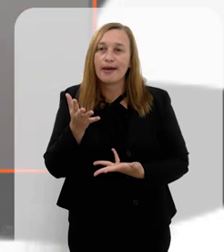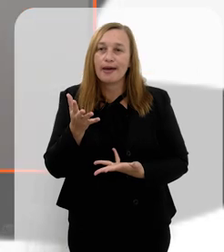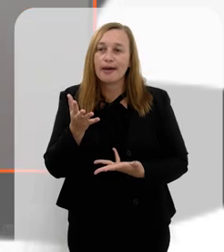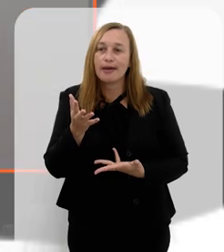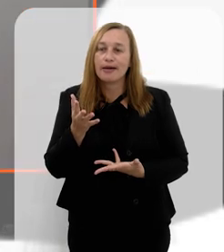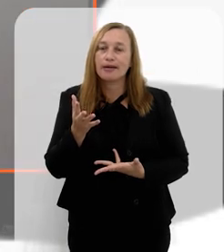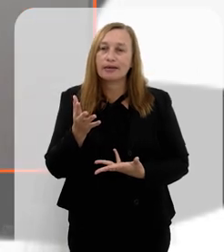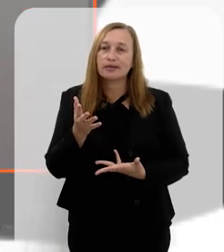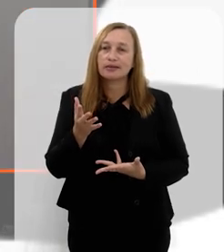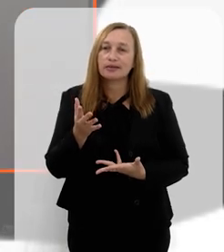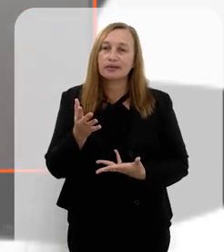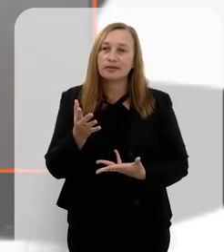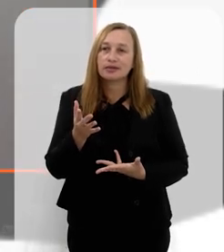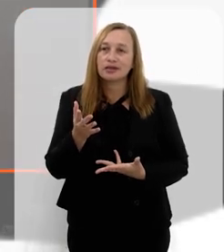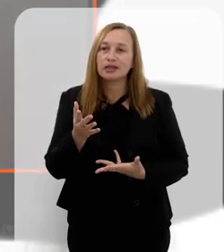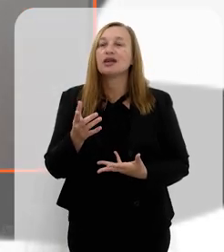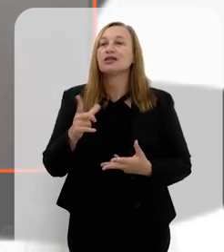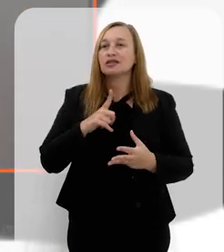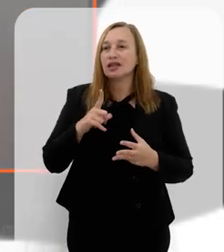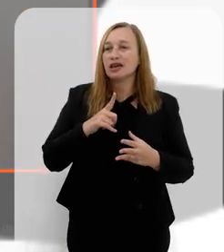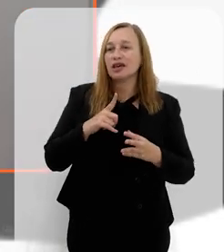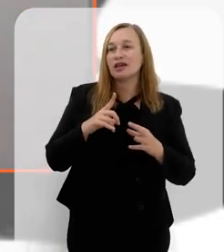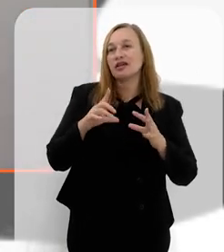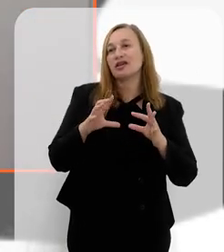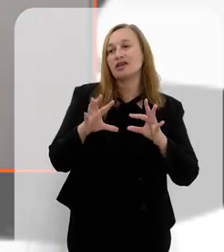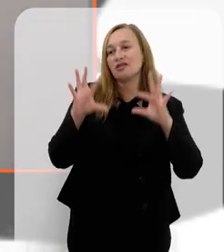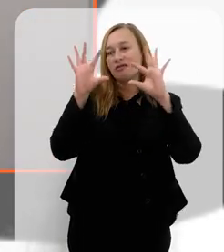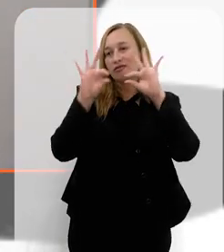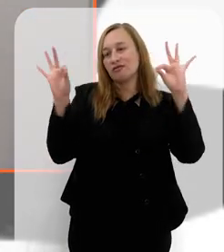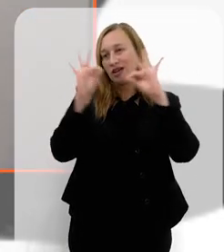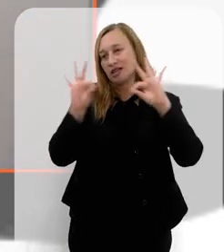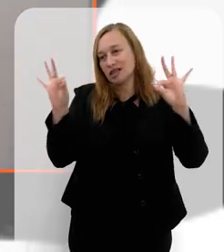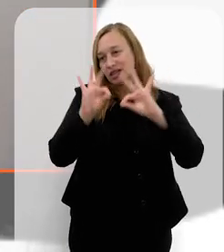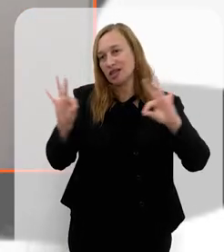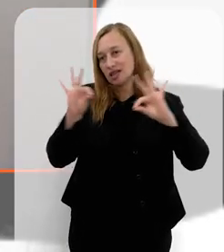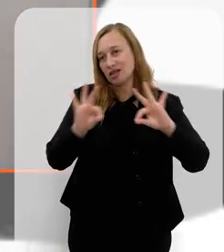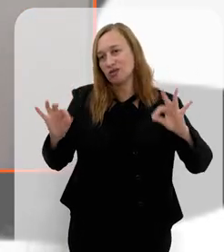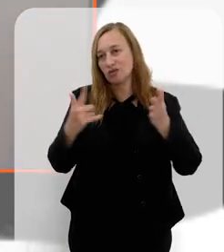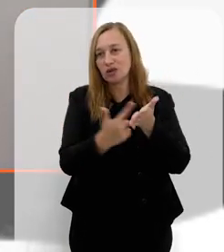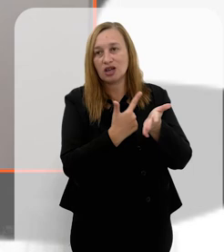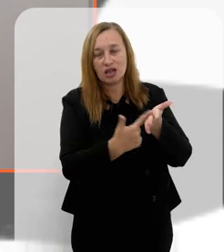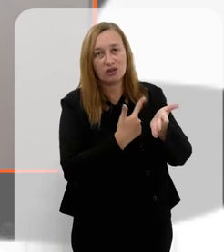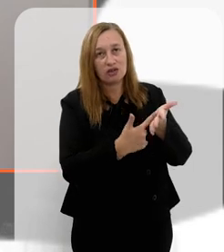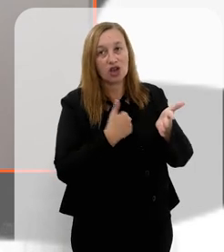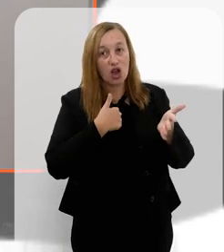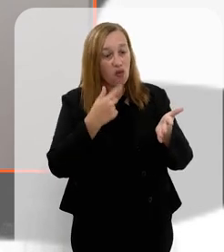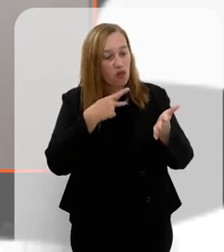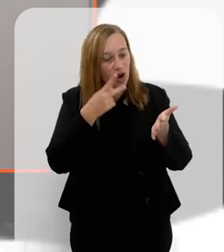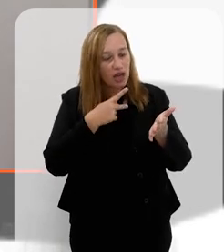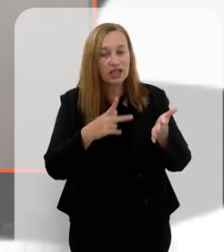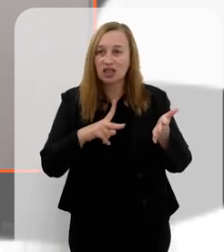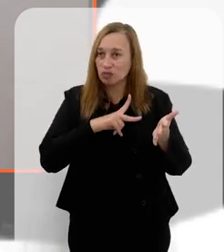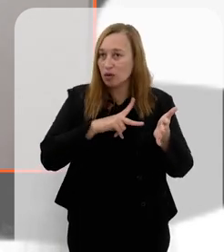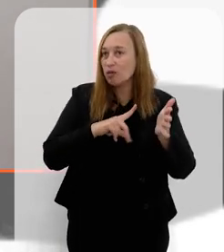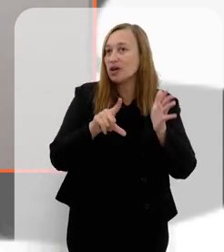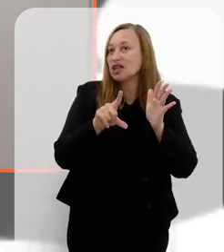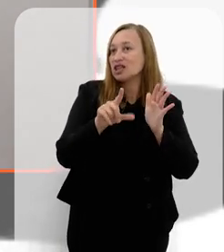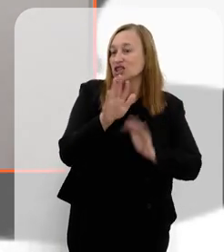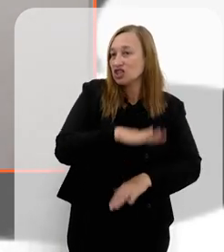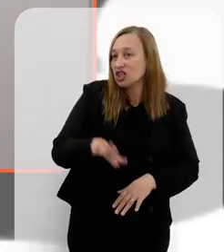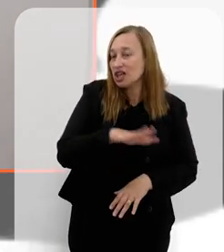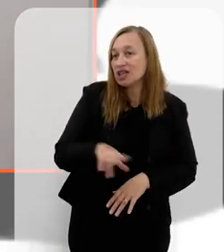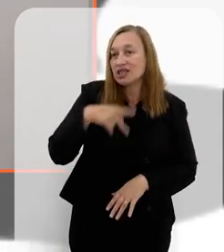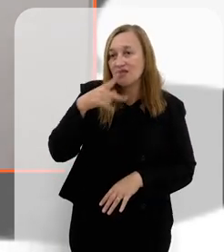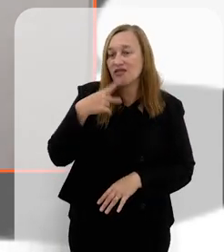assim. É, inclusive, tem trechos aqui que depois eu vou ler para vocês, das próprias